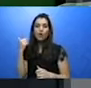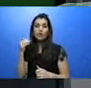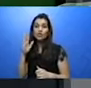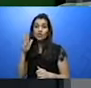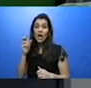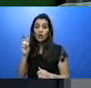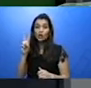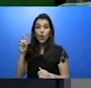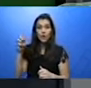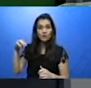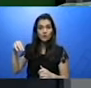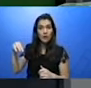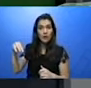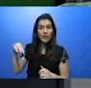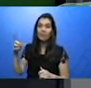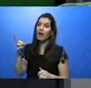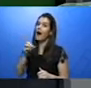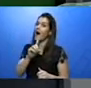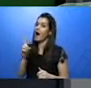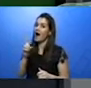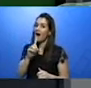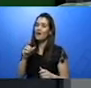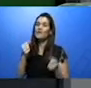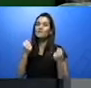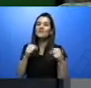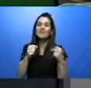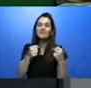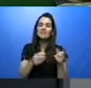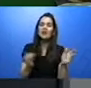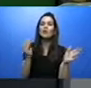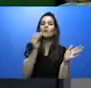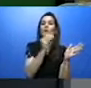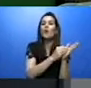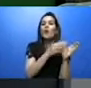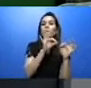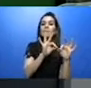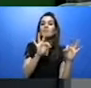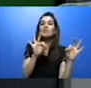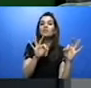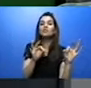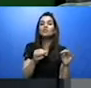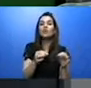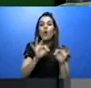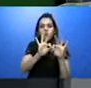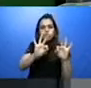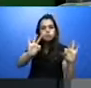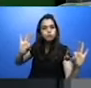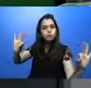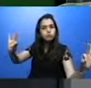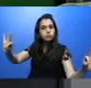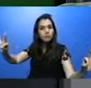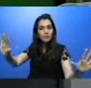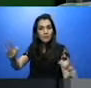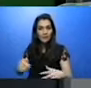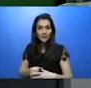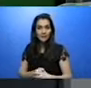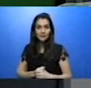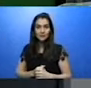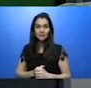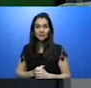2 metros? Não, né? Então, aqui, ó, medida de comprimento.